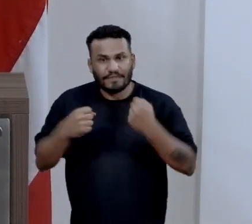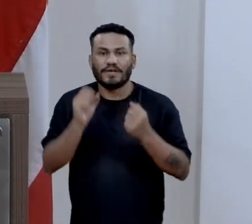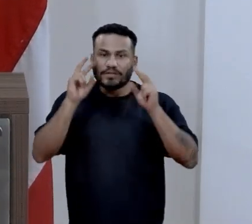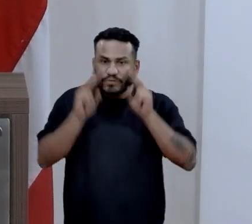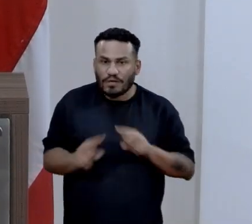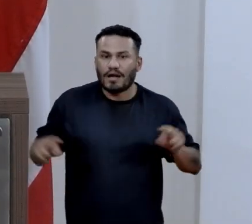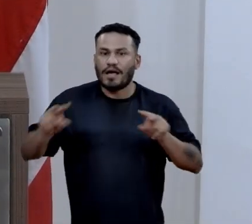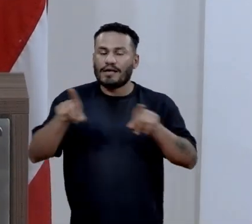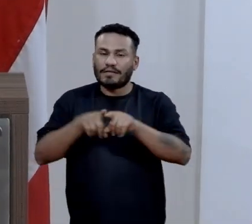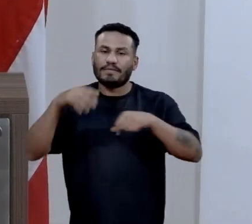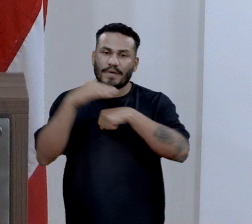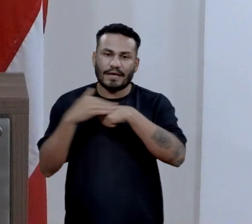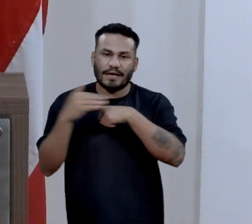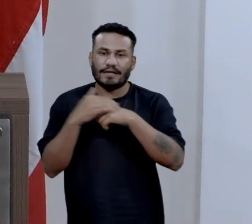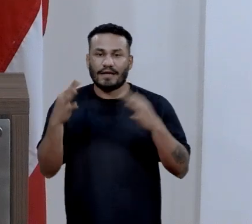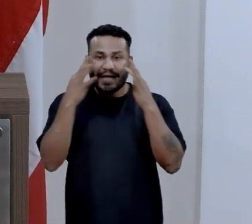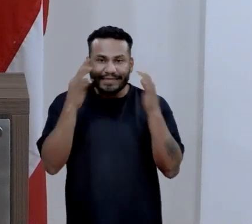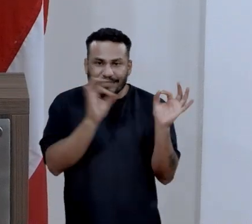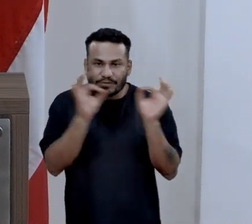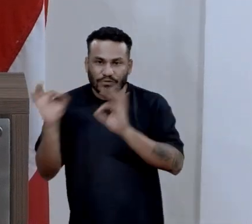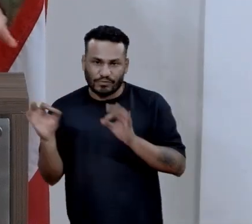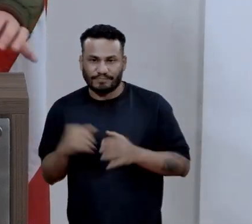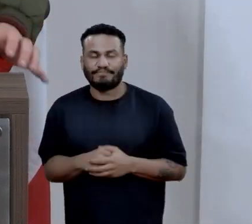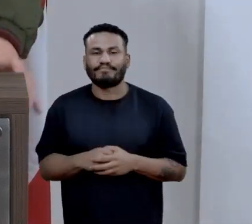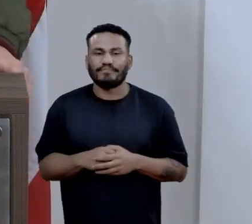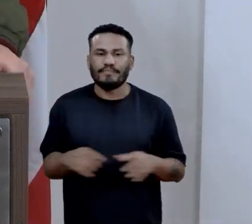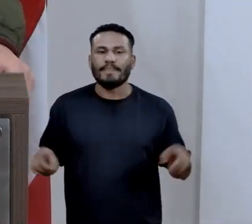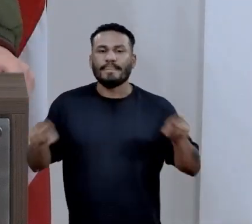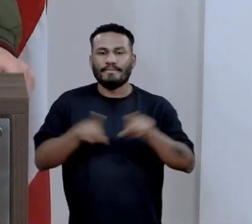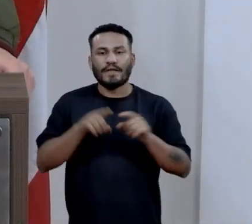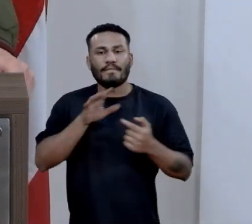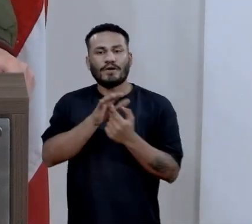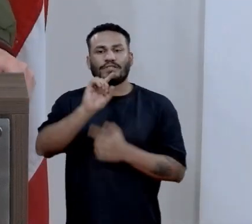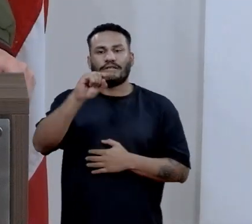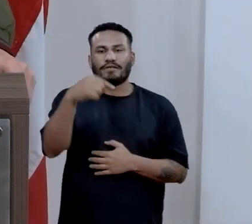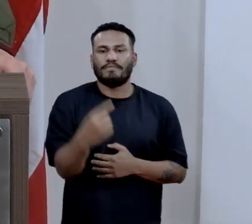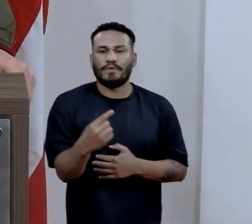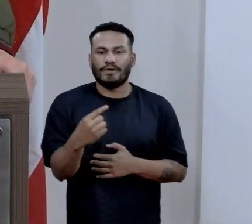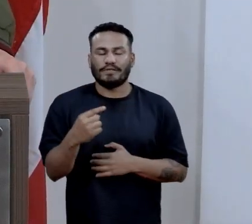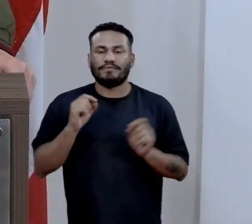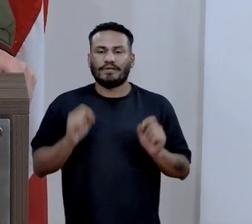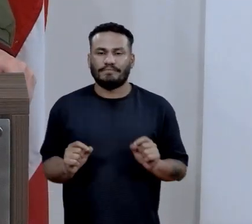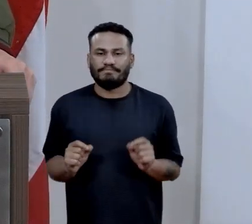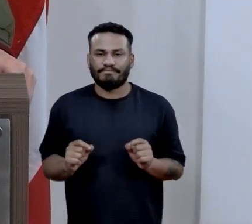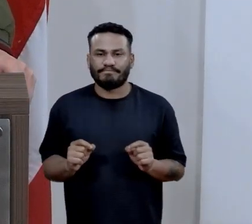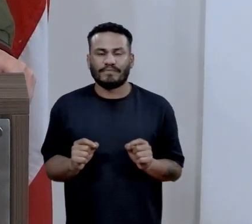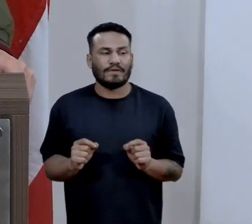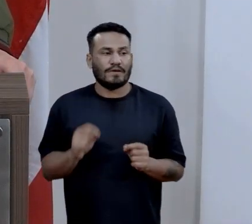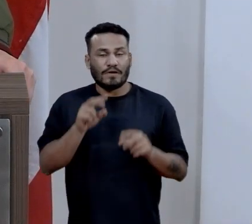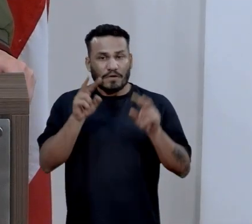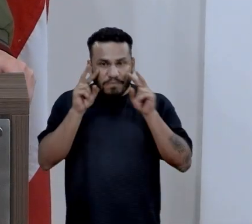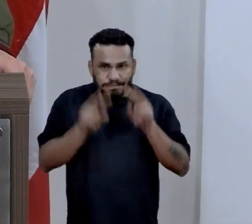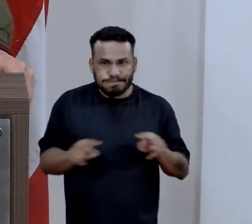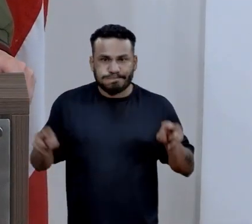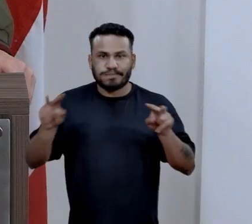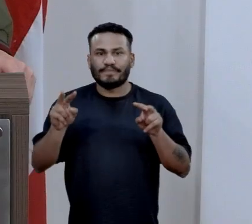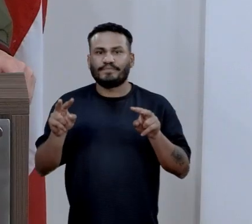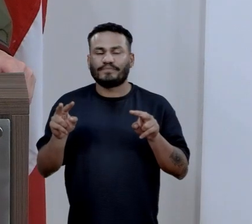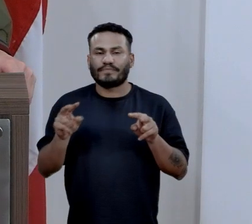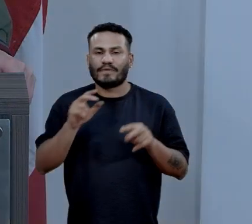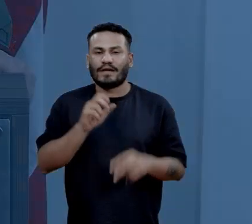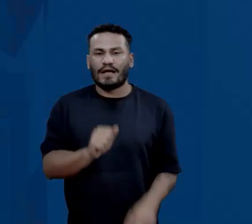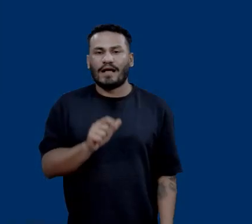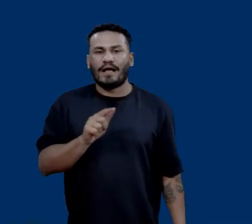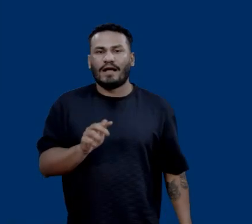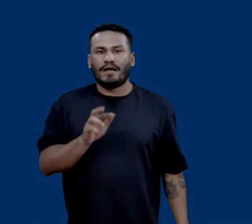olhar e o nosso carinho atencioso. Também quero mostrar na sequência, tivemos aí prestigiando a Agropet